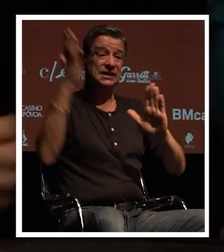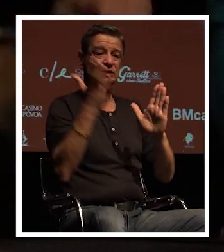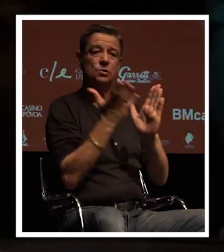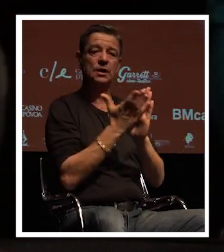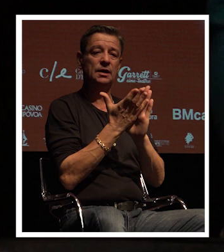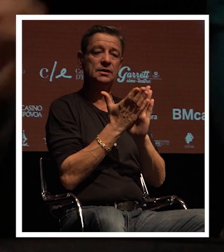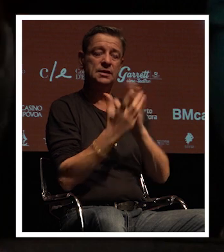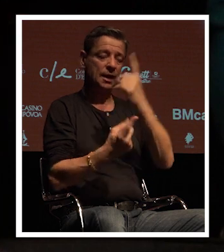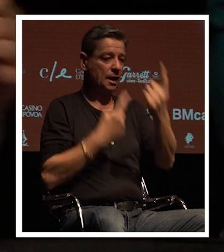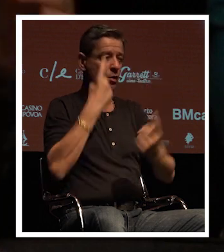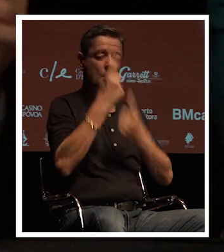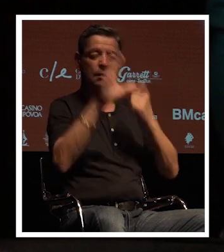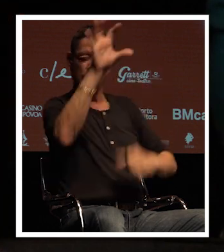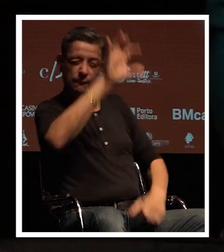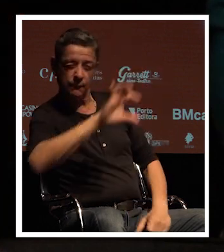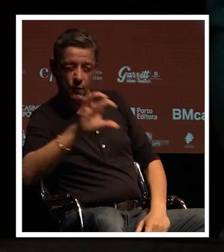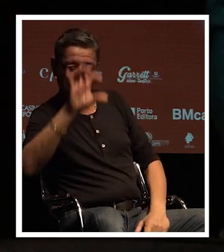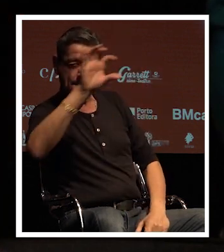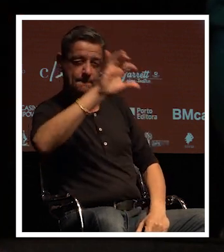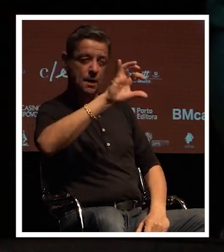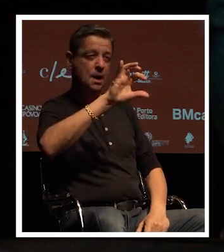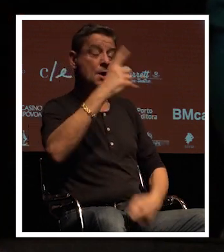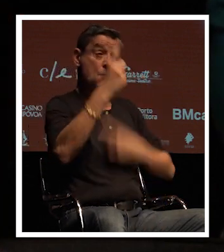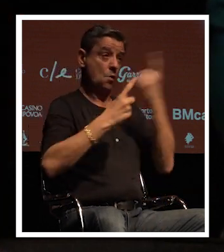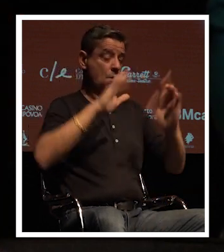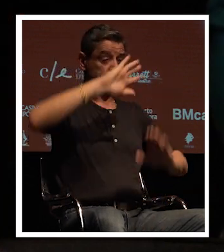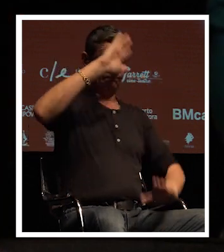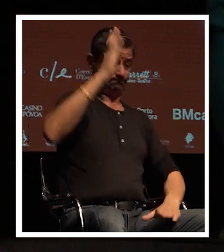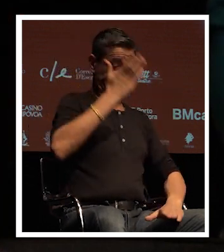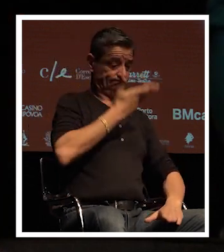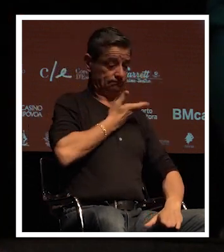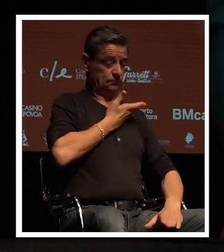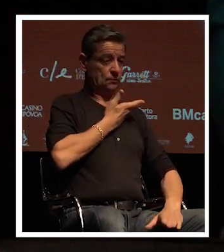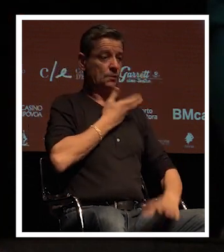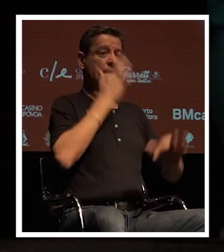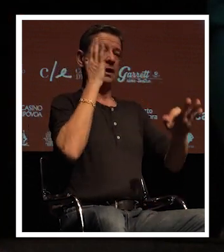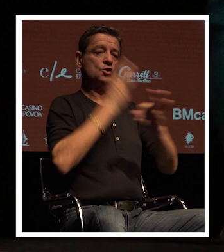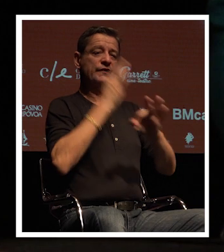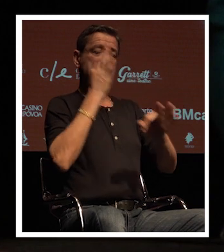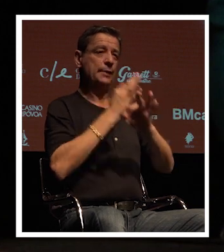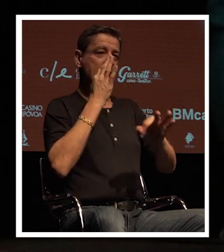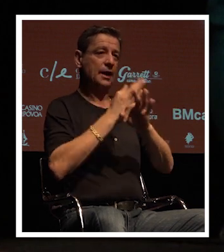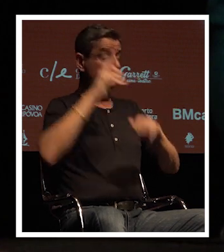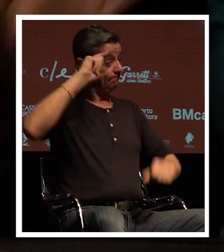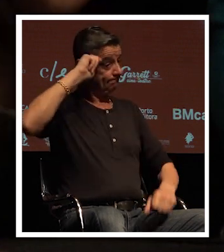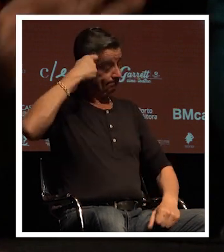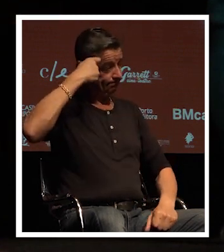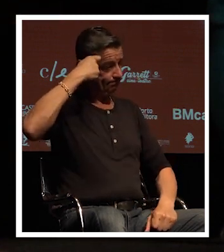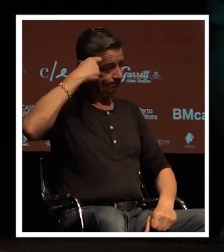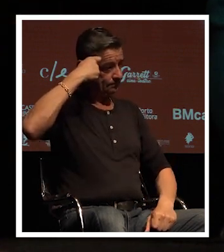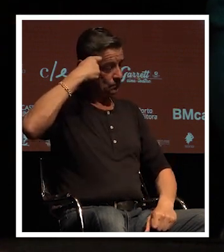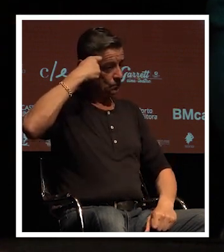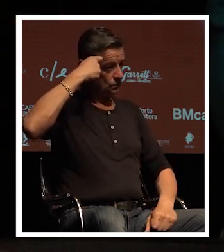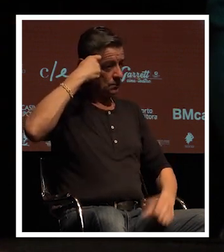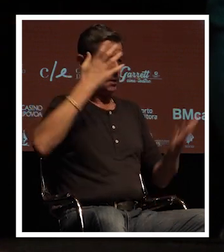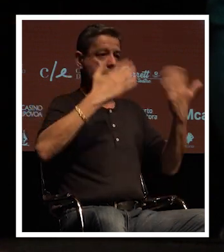forma que o woke acha que eu tive algumas censuras a mão que embala os festivais por exemplo não é que me baniu dos festivais eu